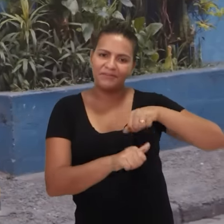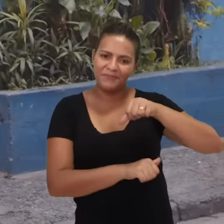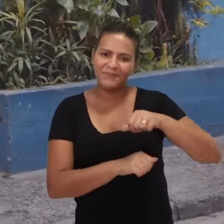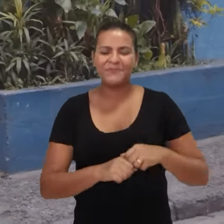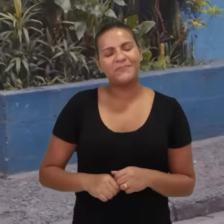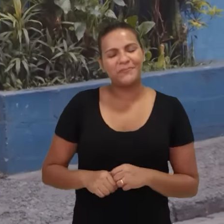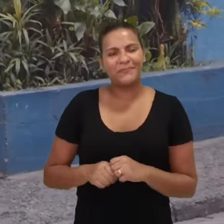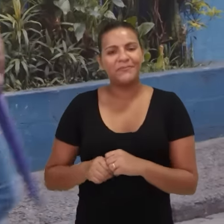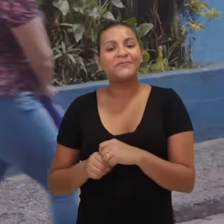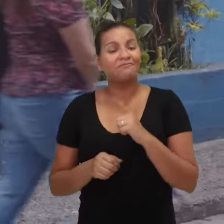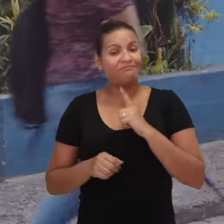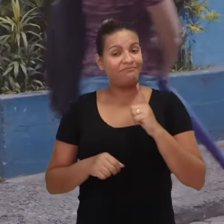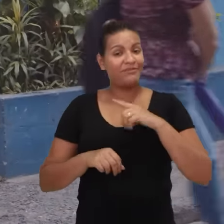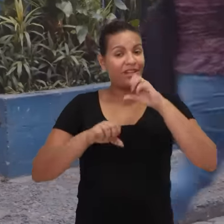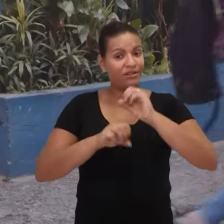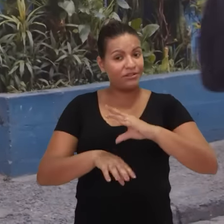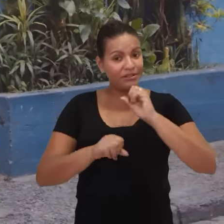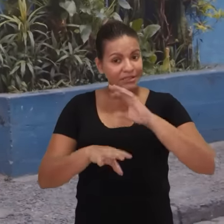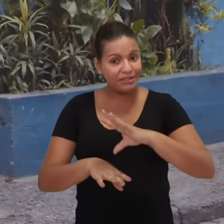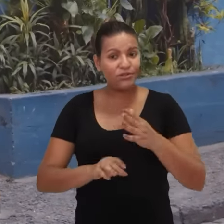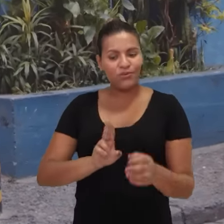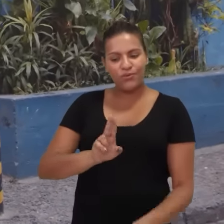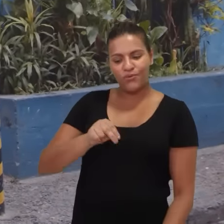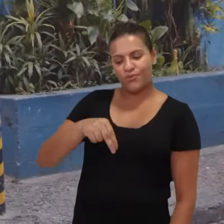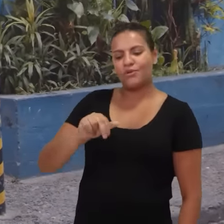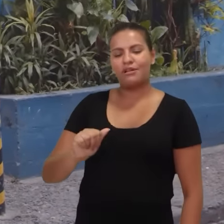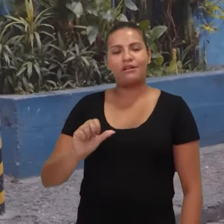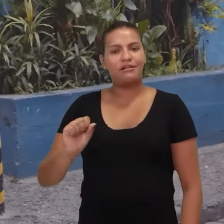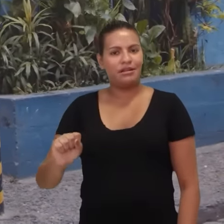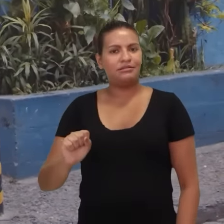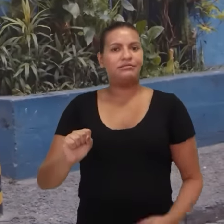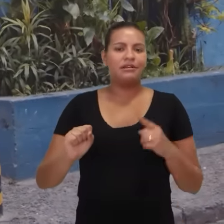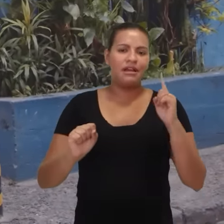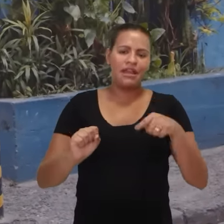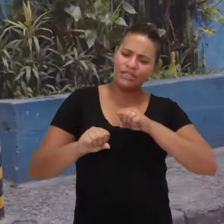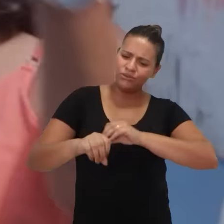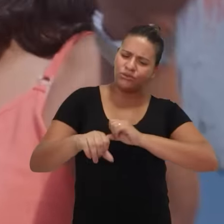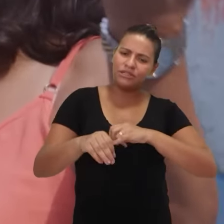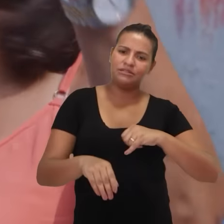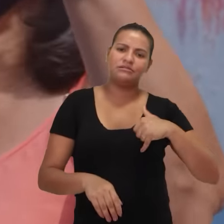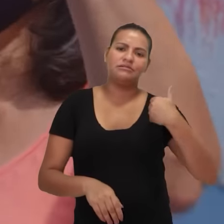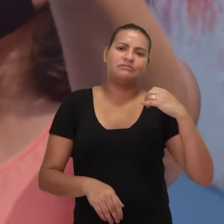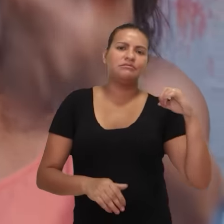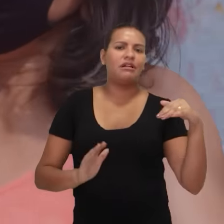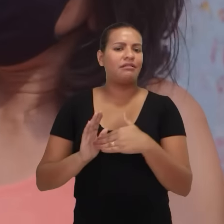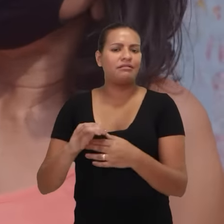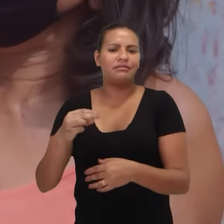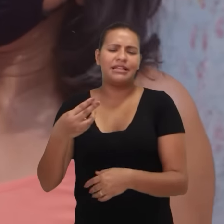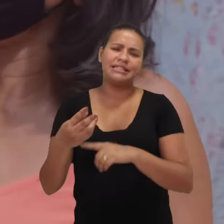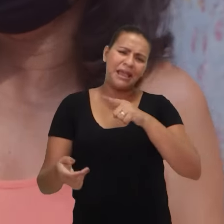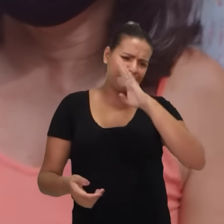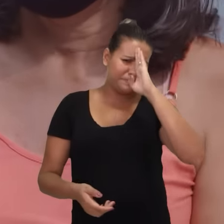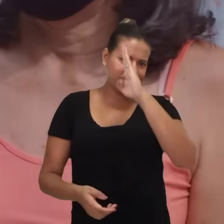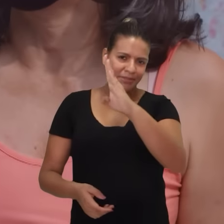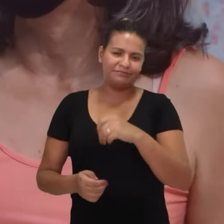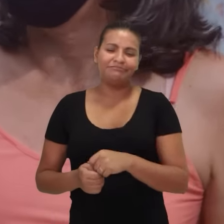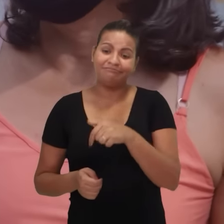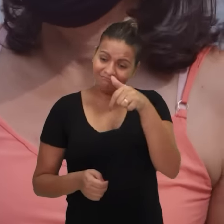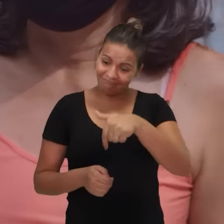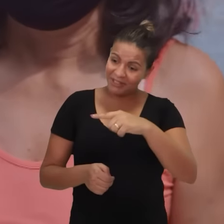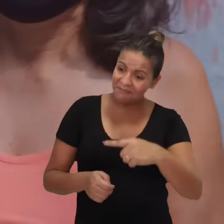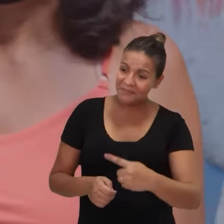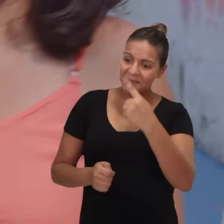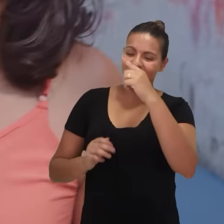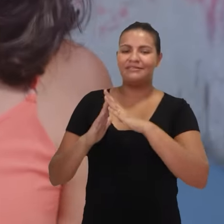UNAS e em Heliópolis, a educação e a primeira infância vêm em primeiro lugar. Essa foi a nossa primeira creche aqui